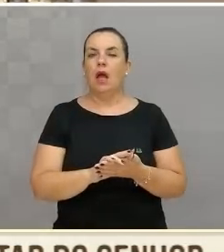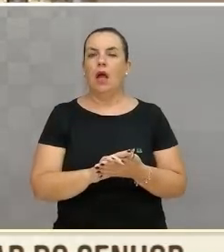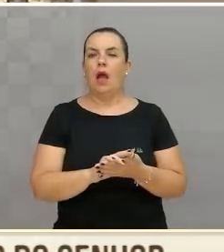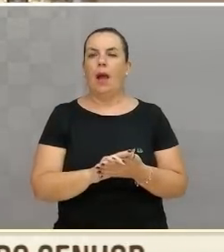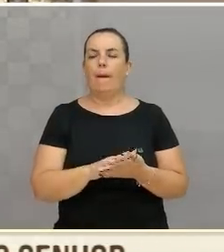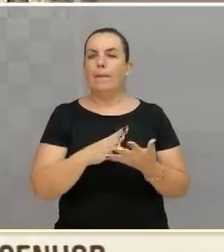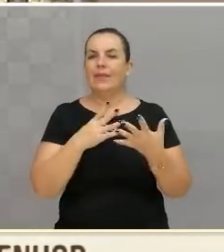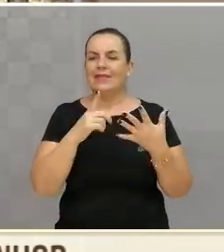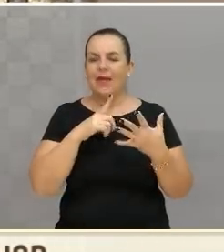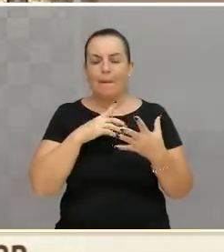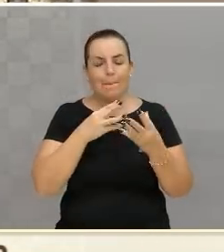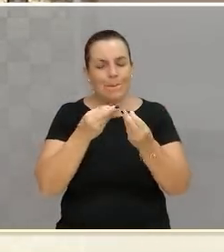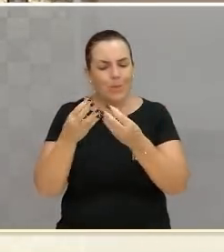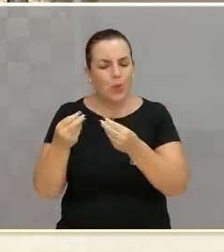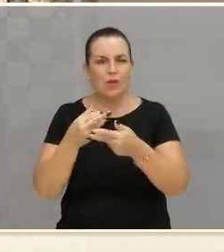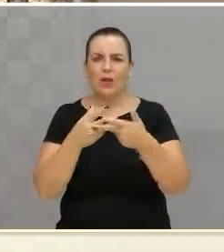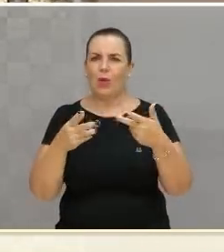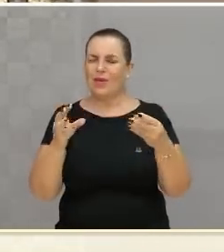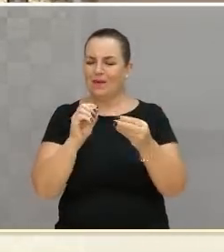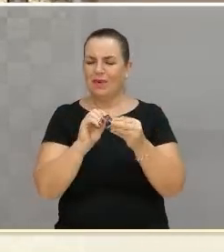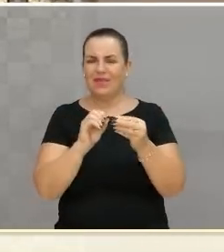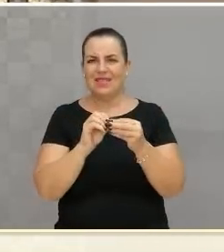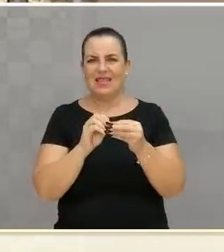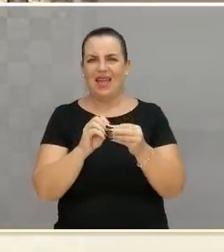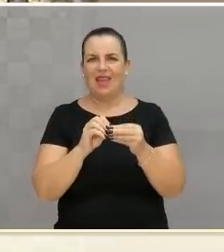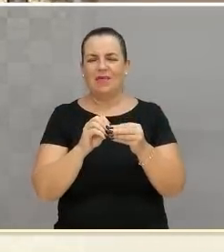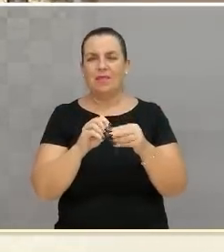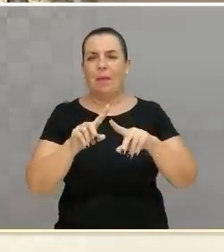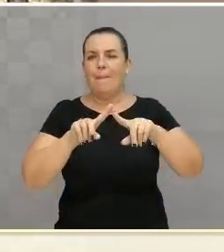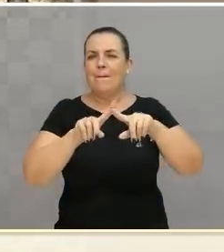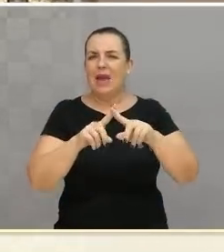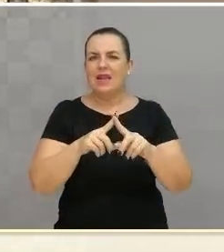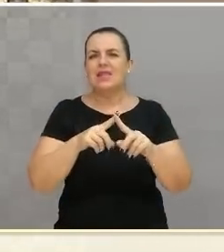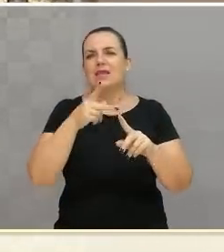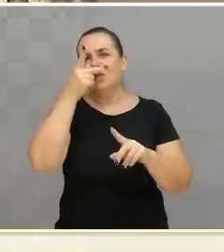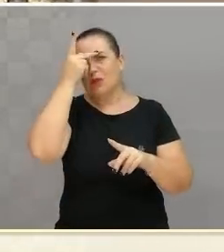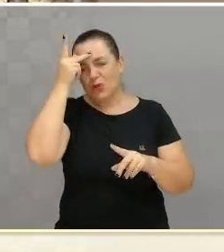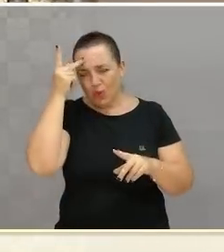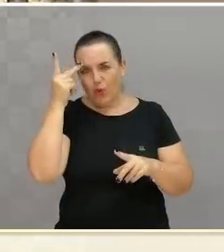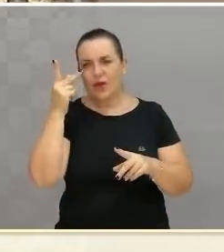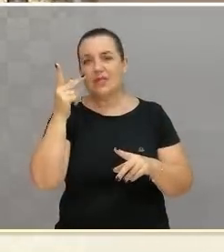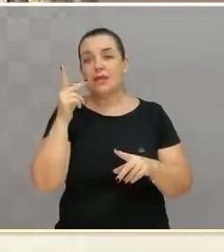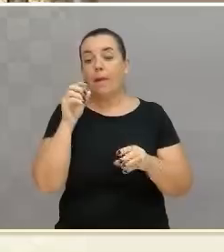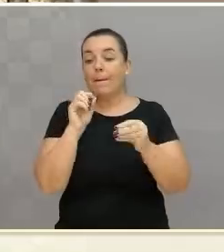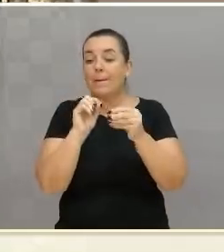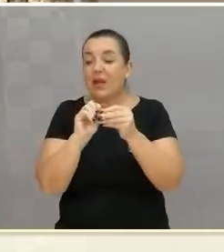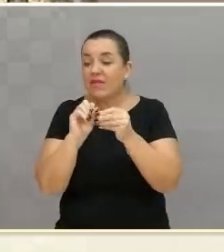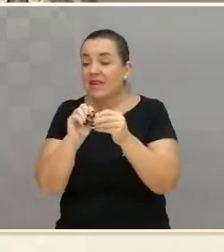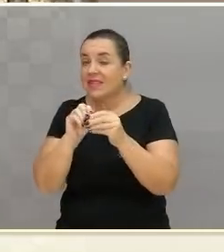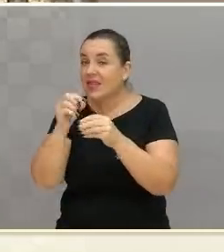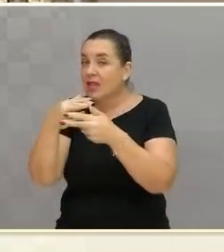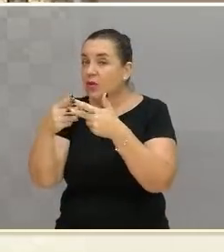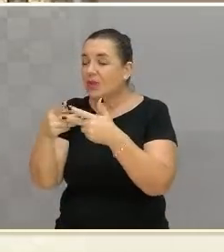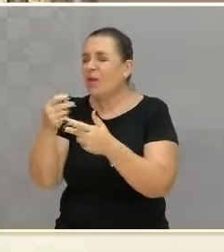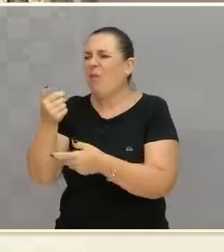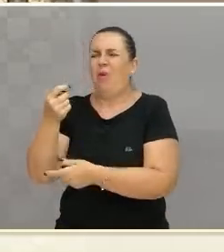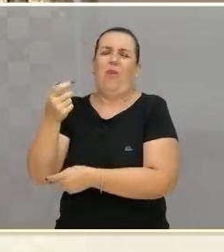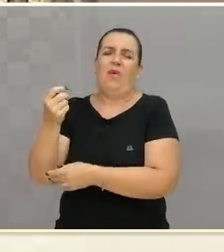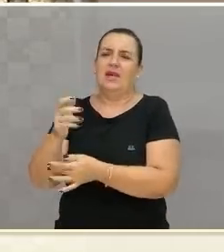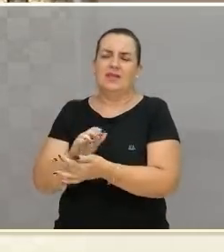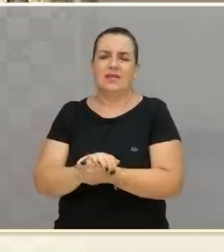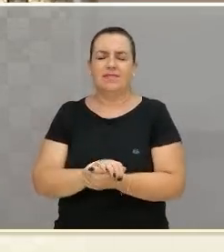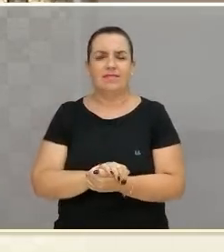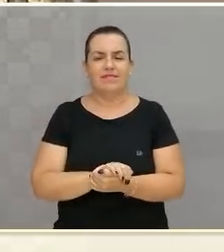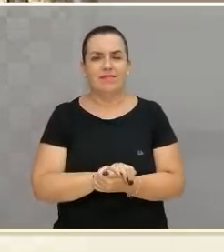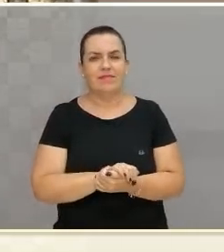verdade, nós somos muito mais do que 72, fazendo um pouquinho uma progressão